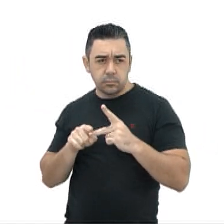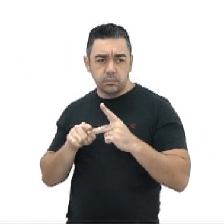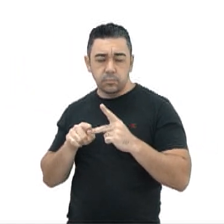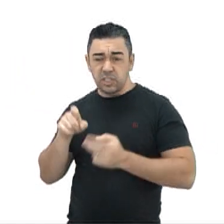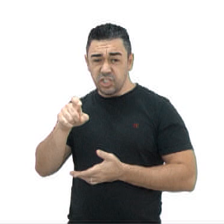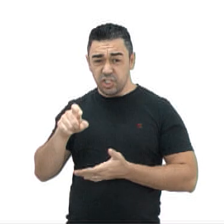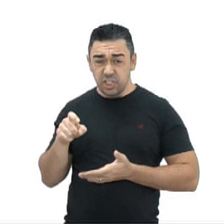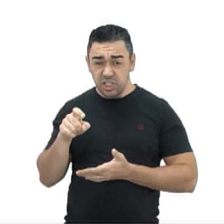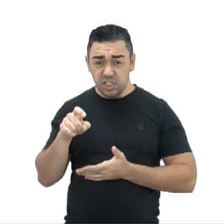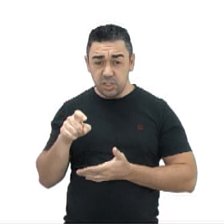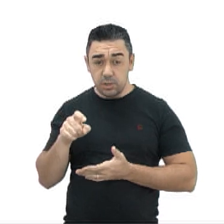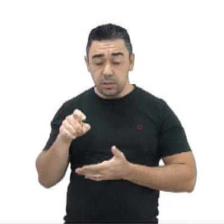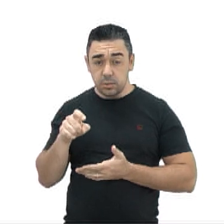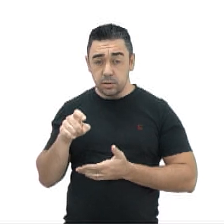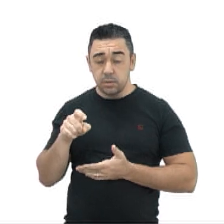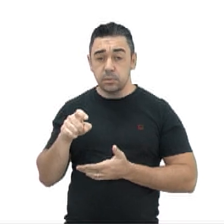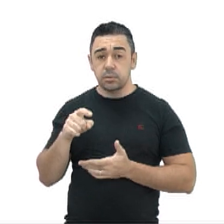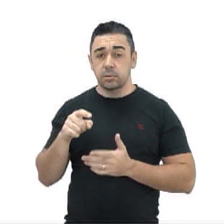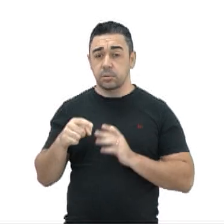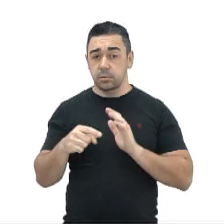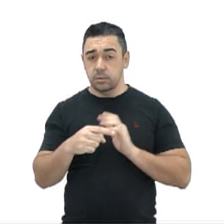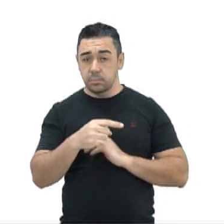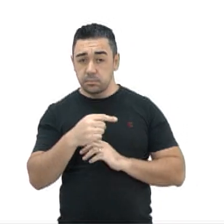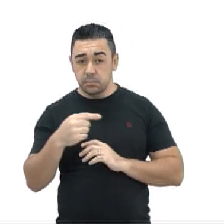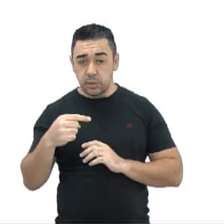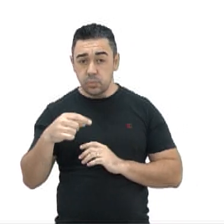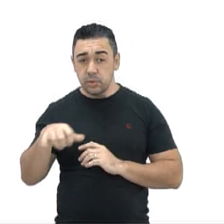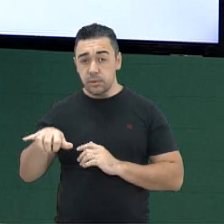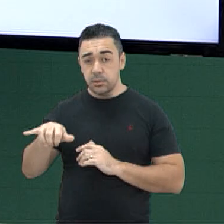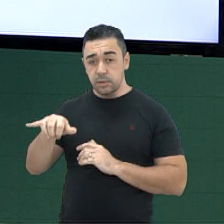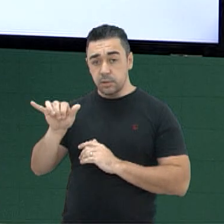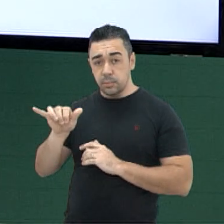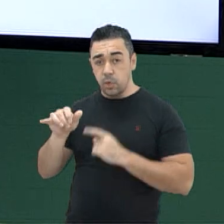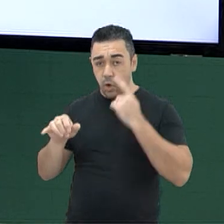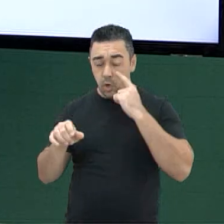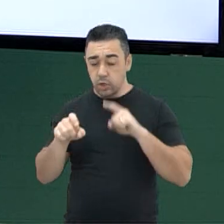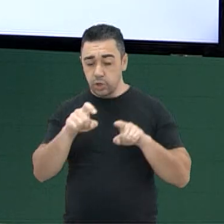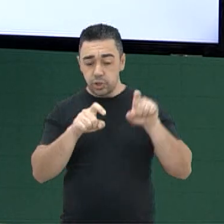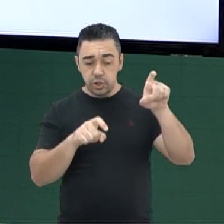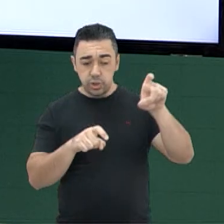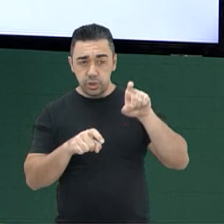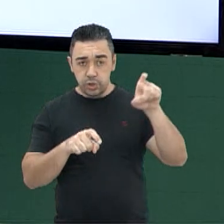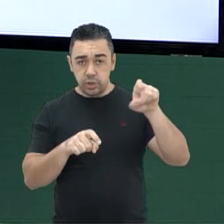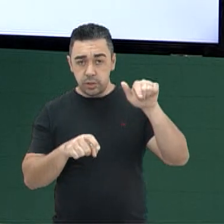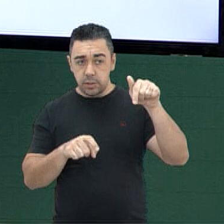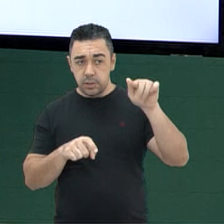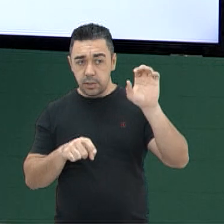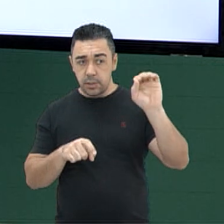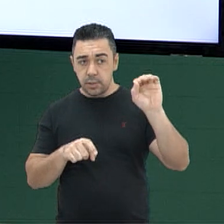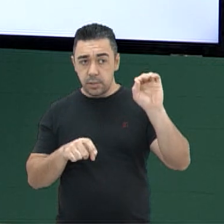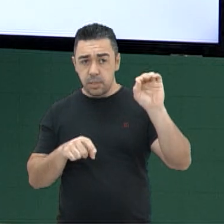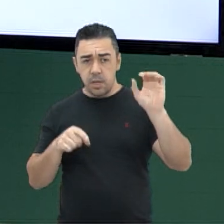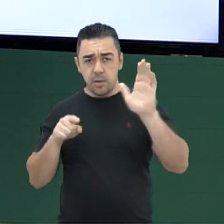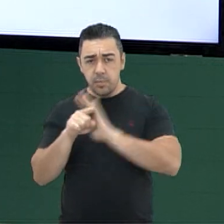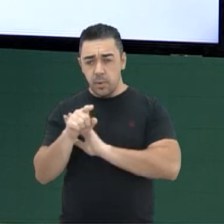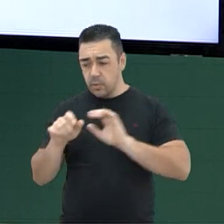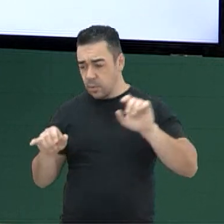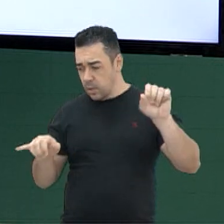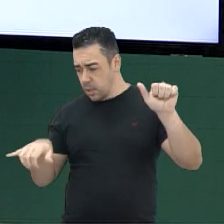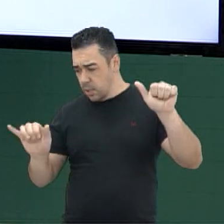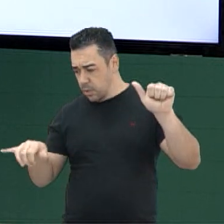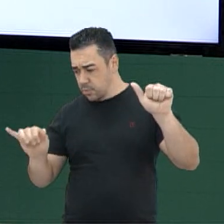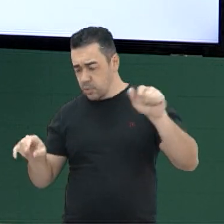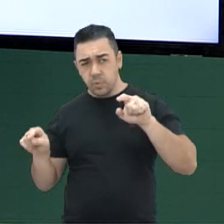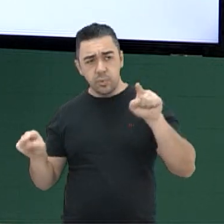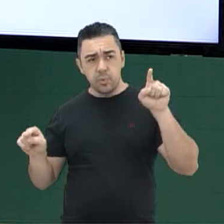y? Veja, eu tenho o valor do ângulo x que é igual a 70. Qual é o valor do ângulo y? Então, eu